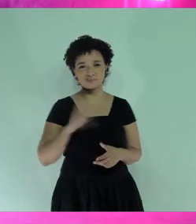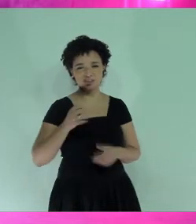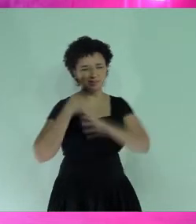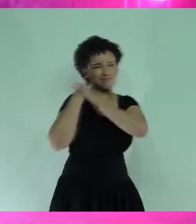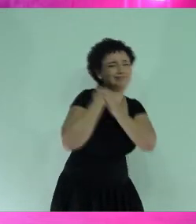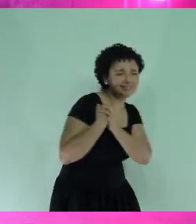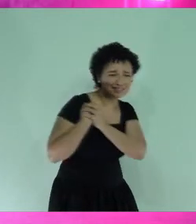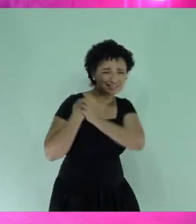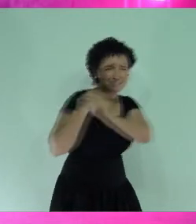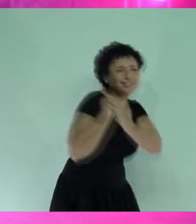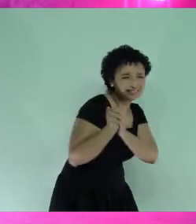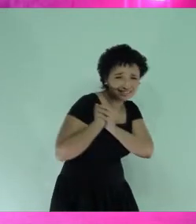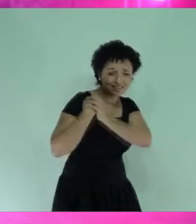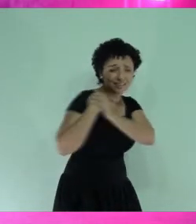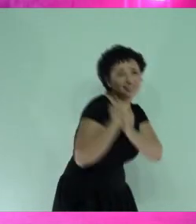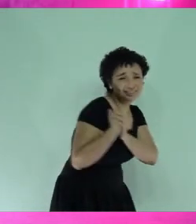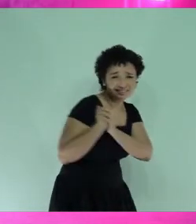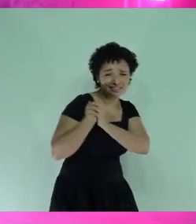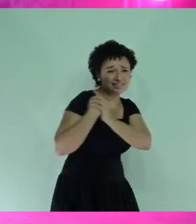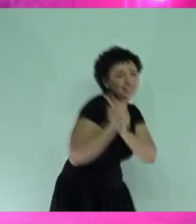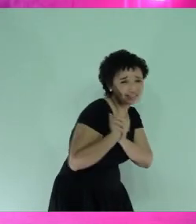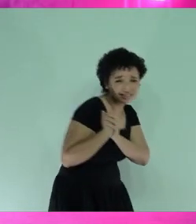Já carregava o fardo do homem.